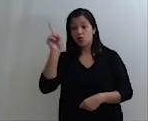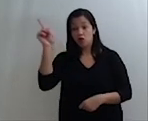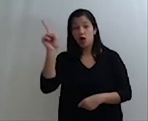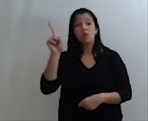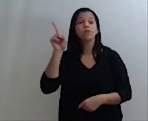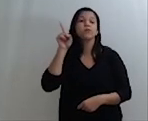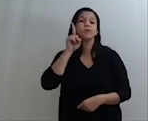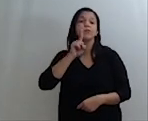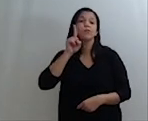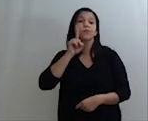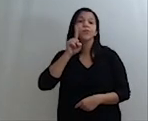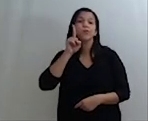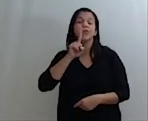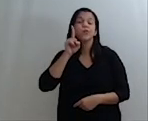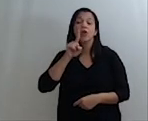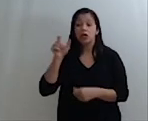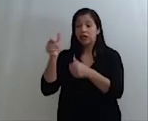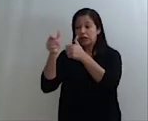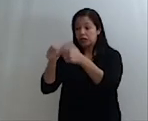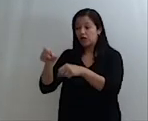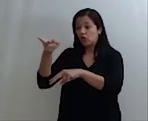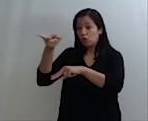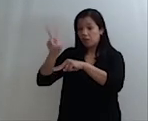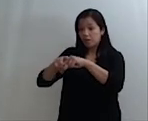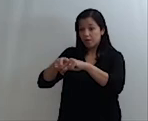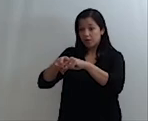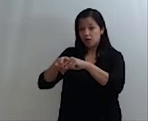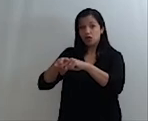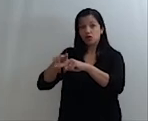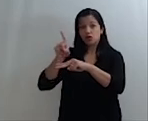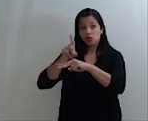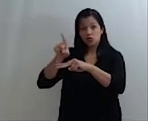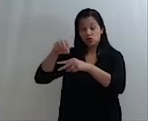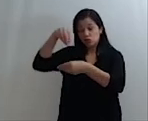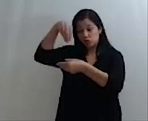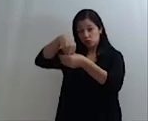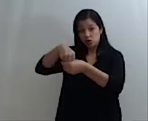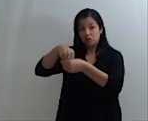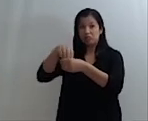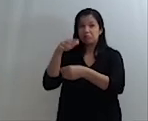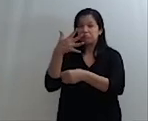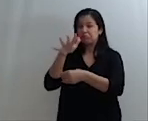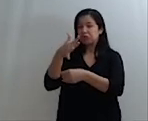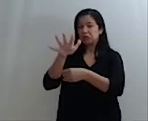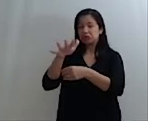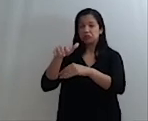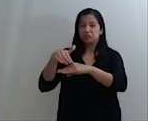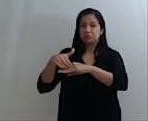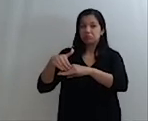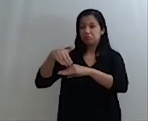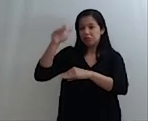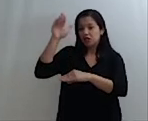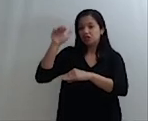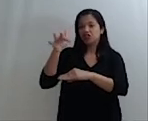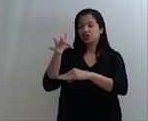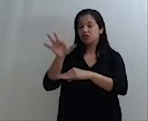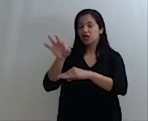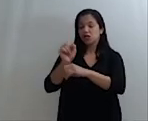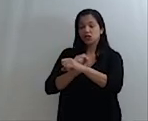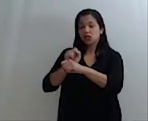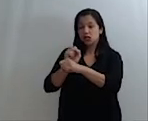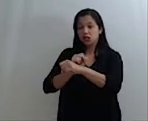inocentes Que cumpriam pena e cumpriam pena eh como tempo médio superior a 10 anos de uma prisão